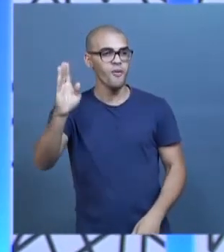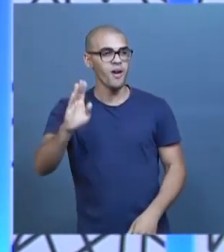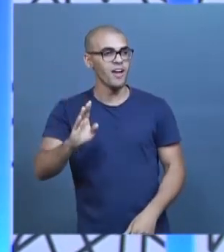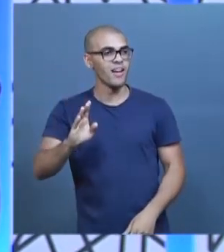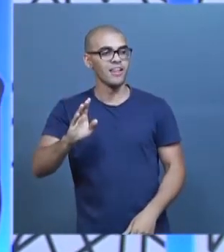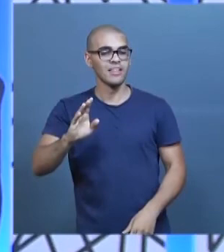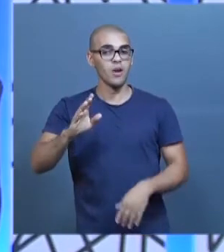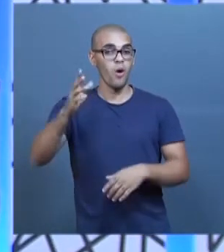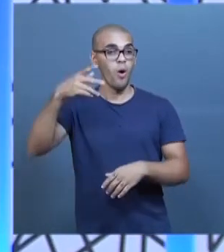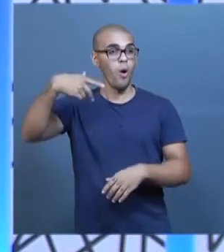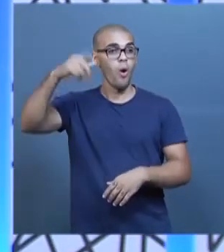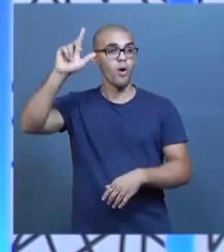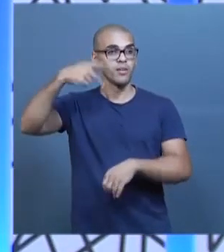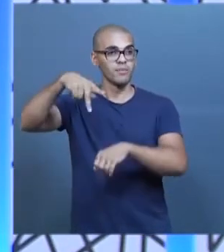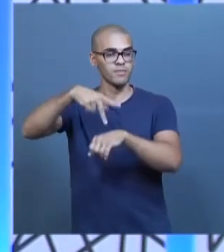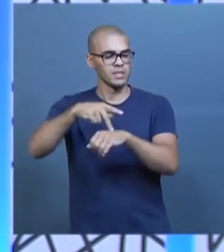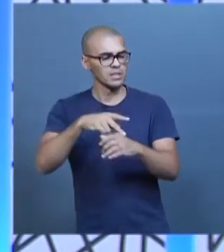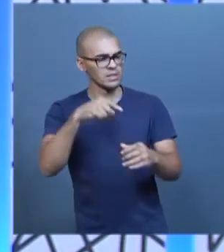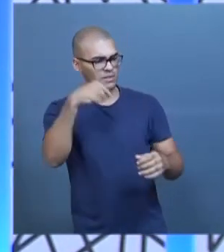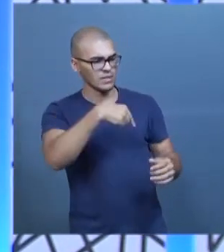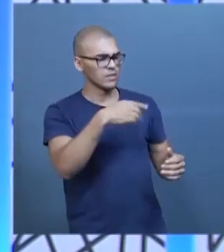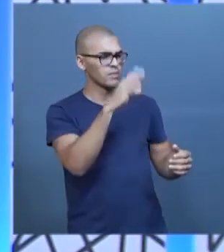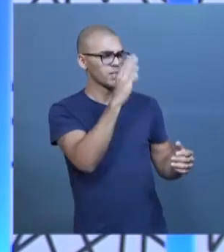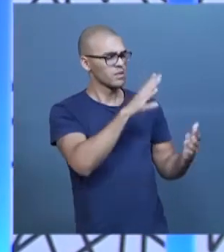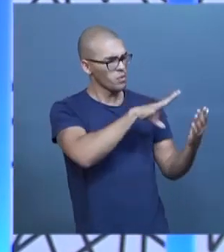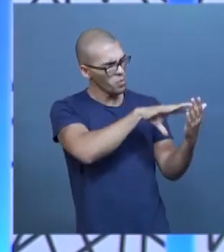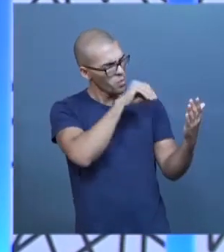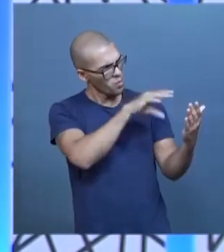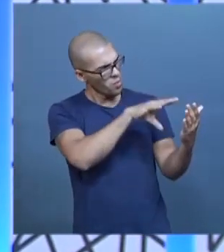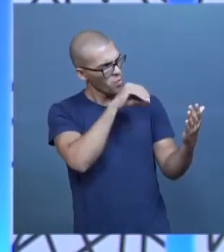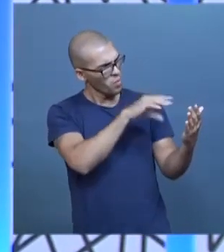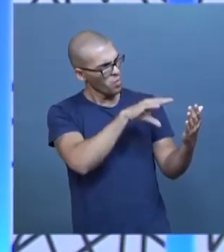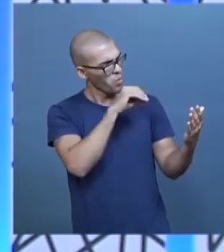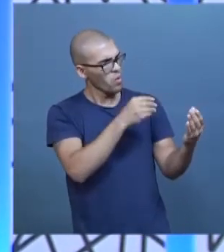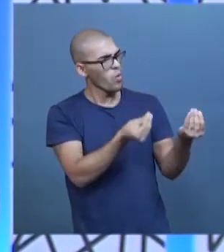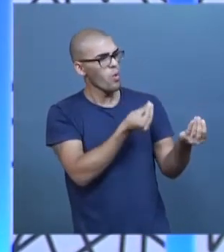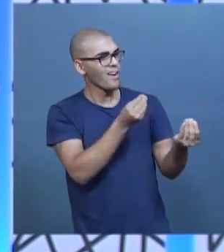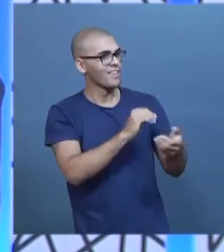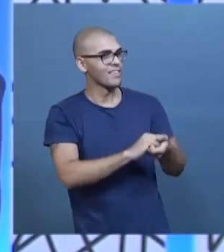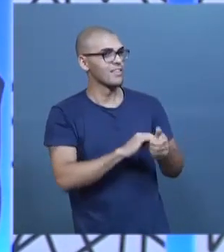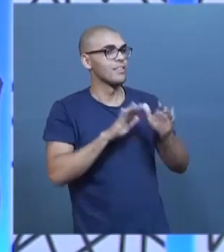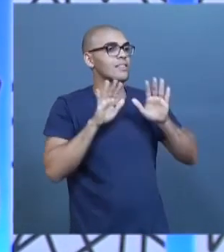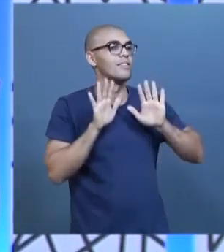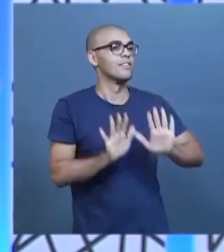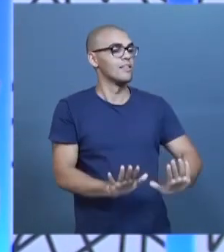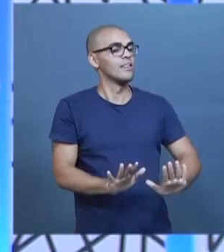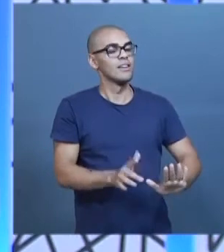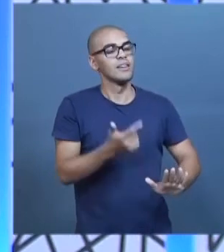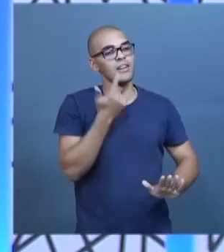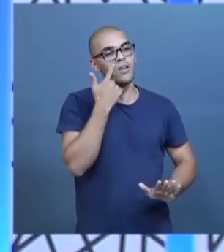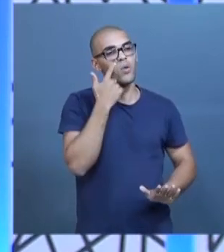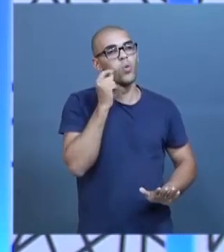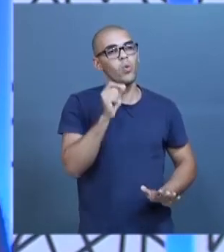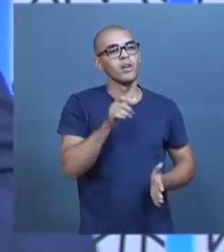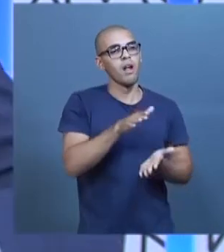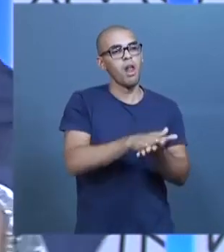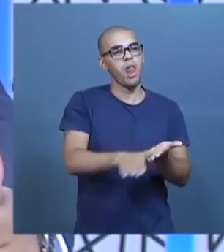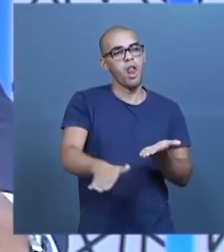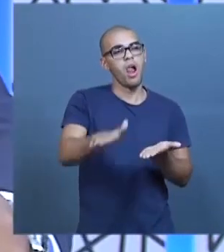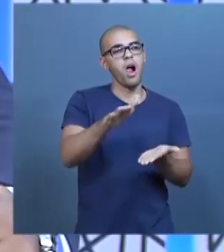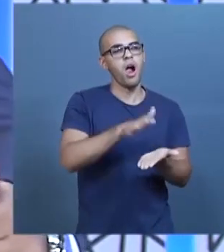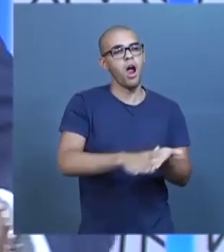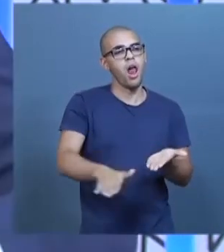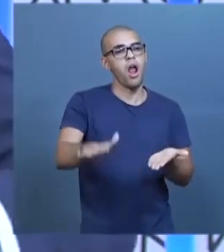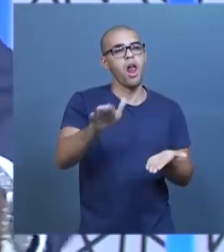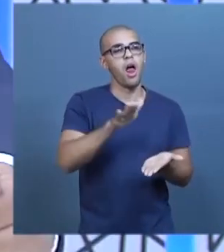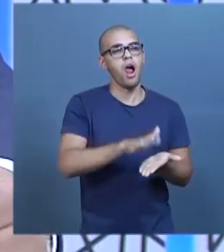como a gente faz. Mas a gente não é exemplo nenhum quando o tema é o gasto público. Né? Então, como a gente arrecada